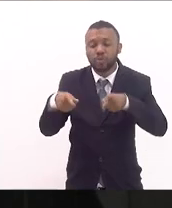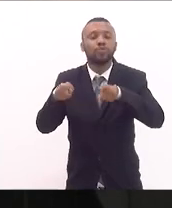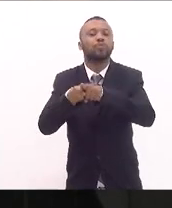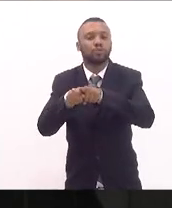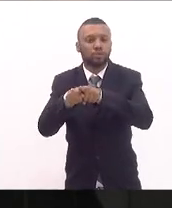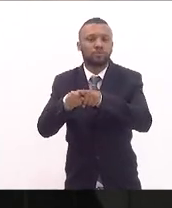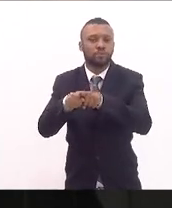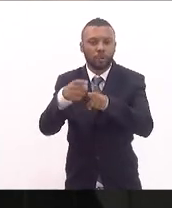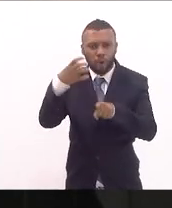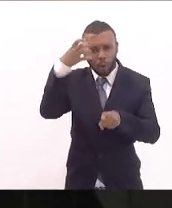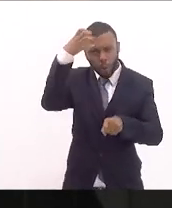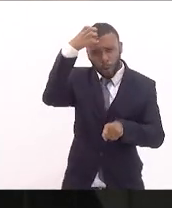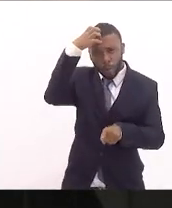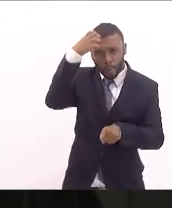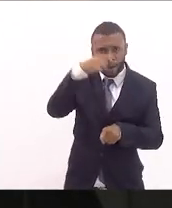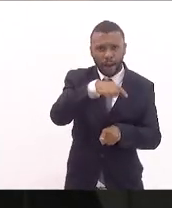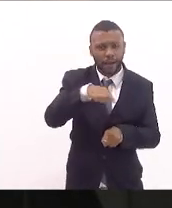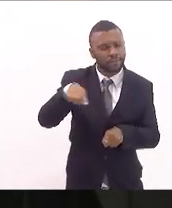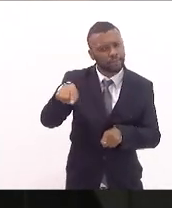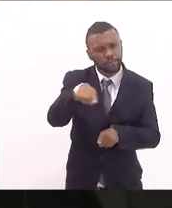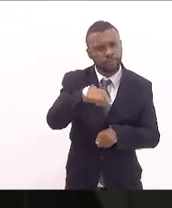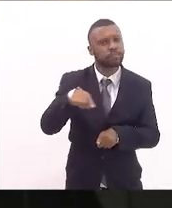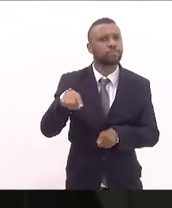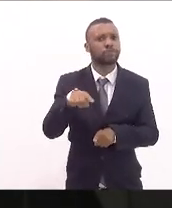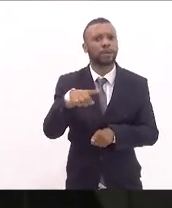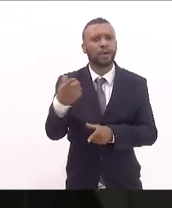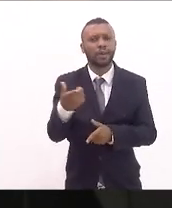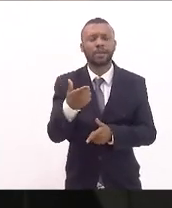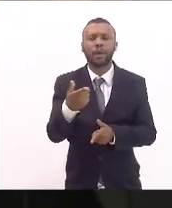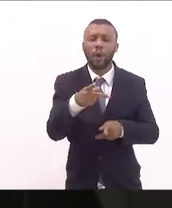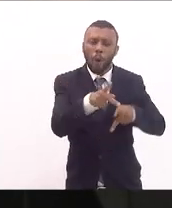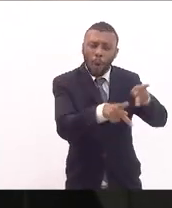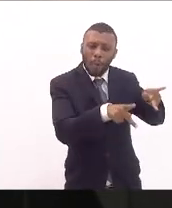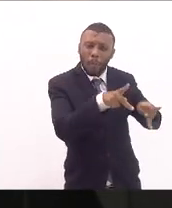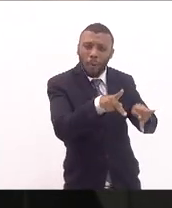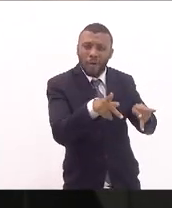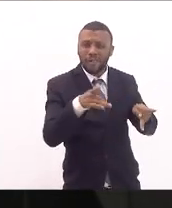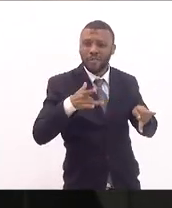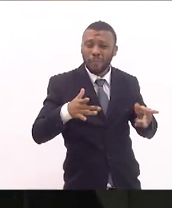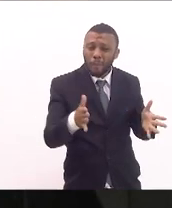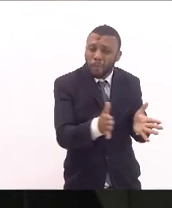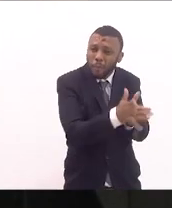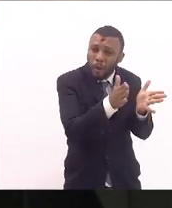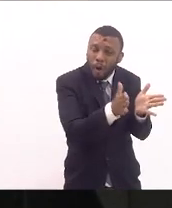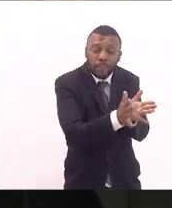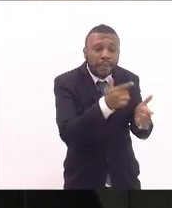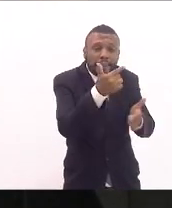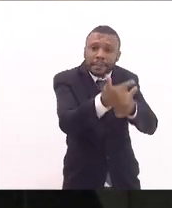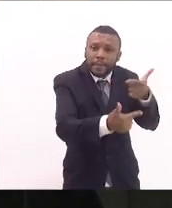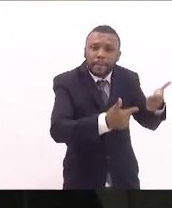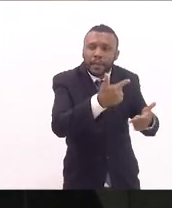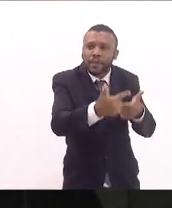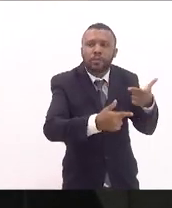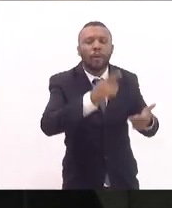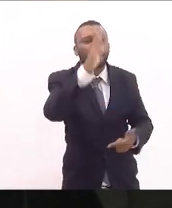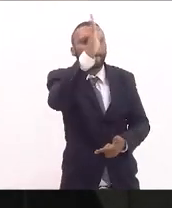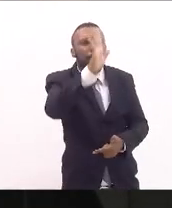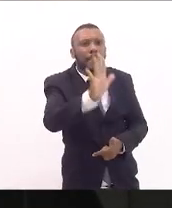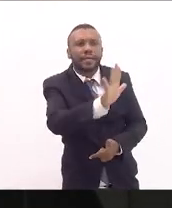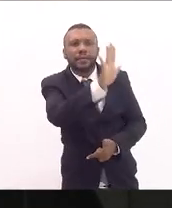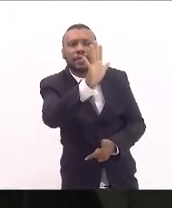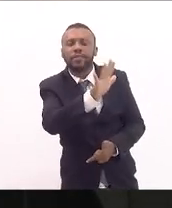estão estorquindo o povo trabalhador brasileiro e